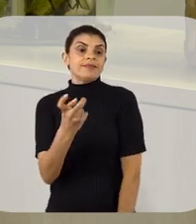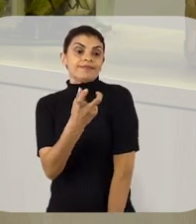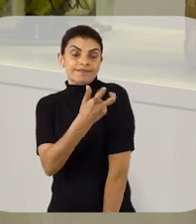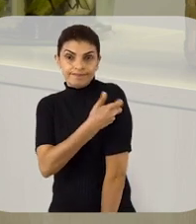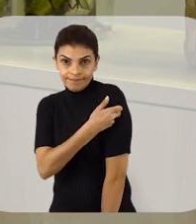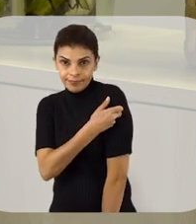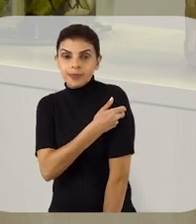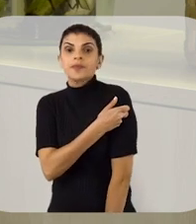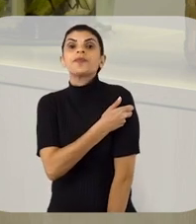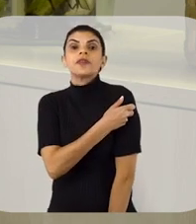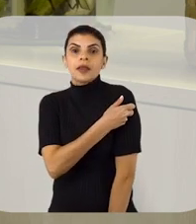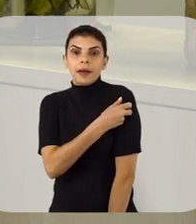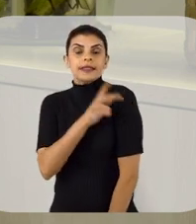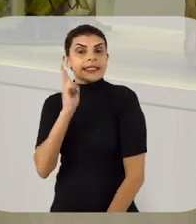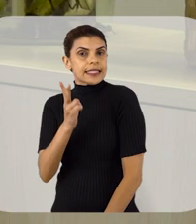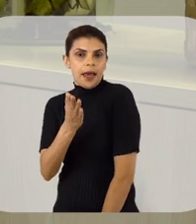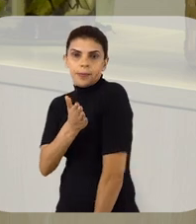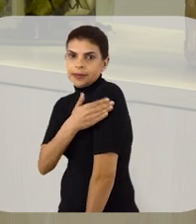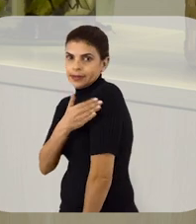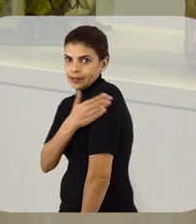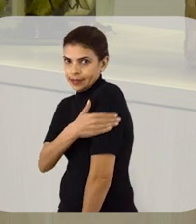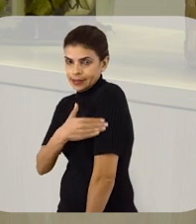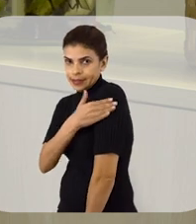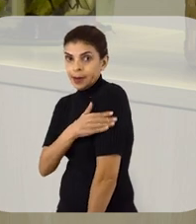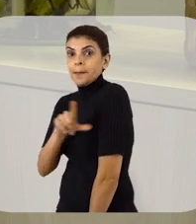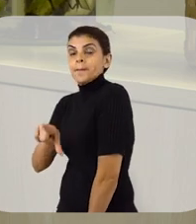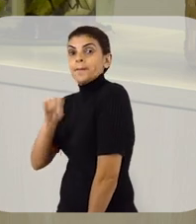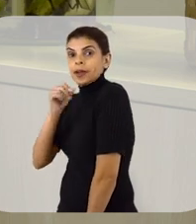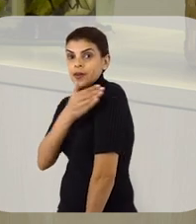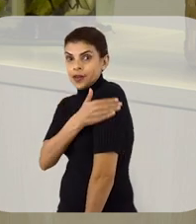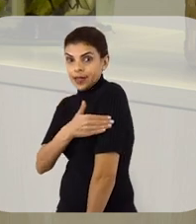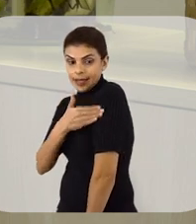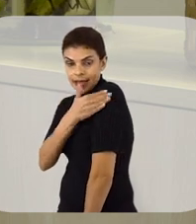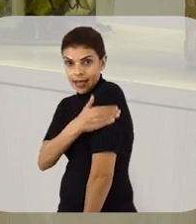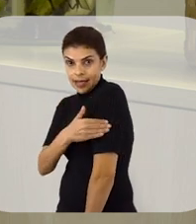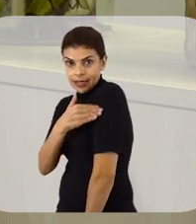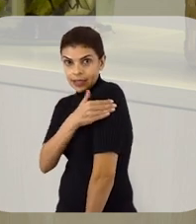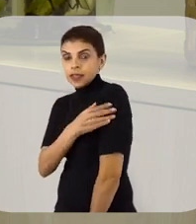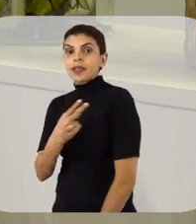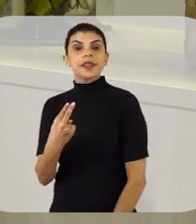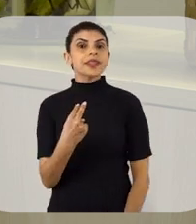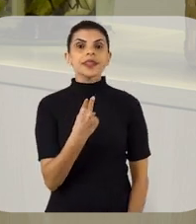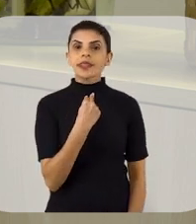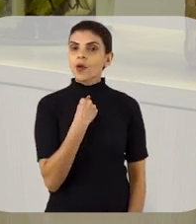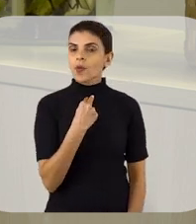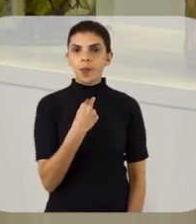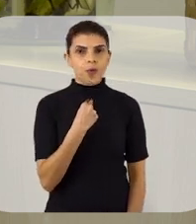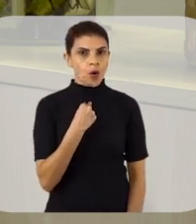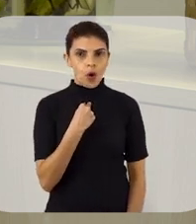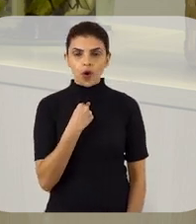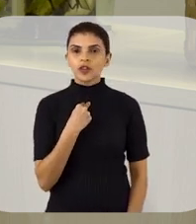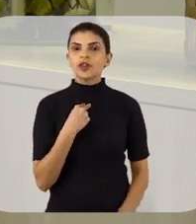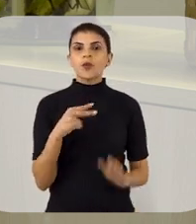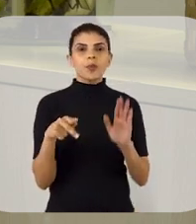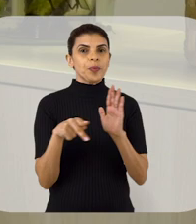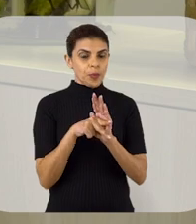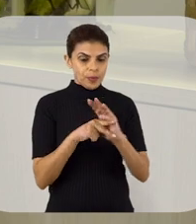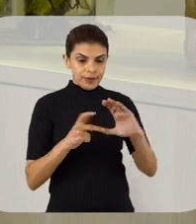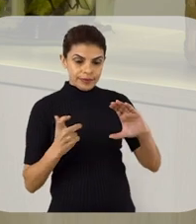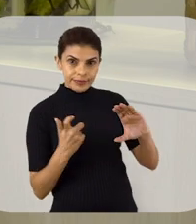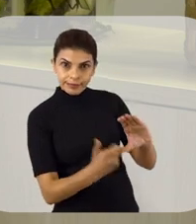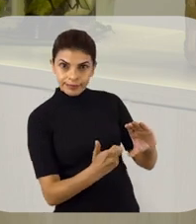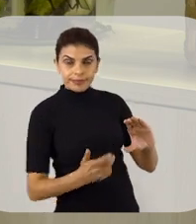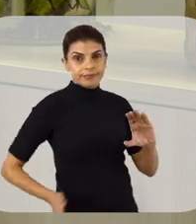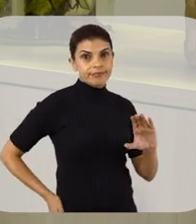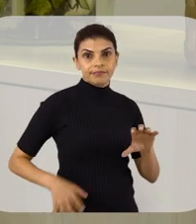aplicada exclusivamente por via intramuscular, preferencialmente no músculo deltóide. A vacina não necessita de diluição. Isso é